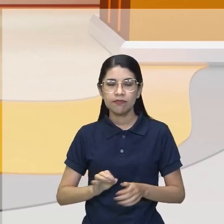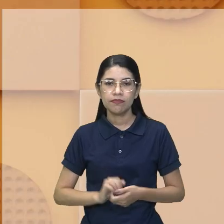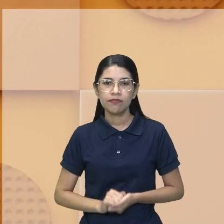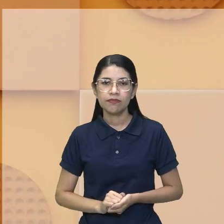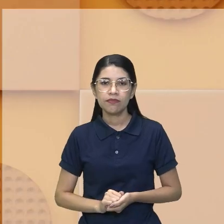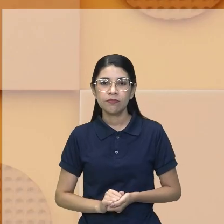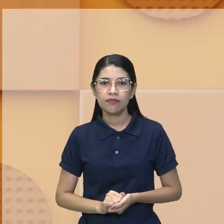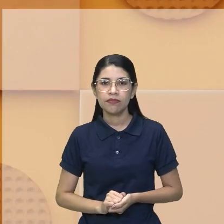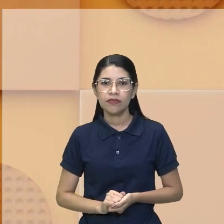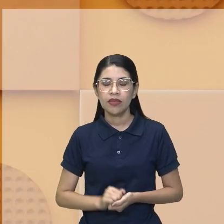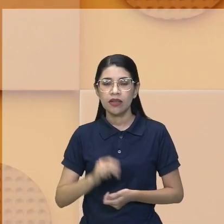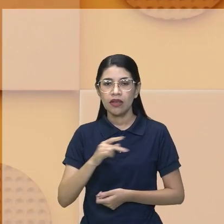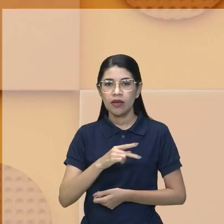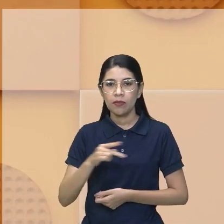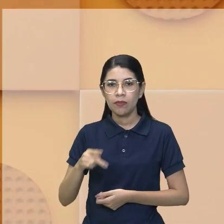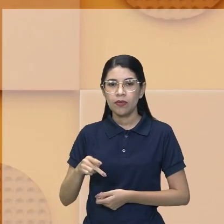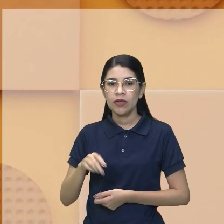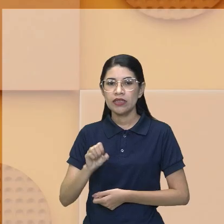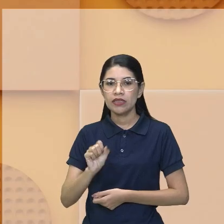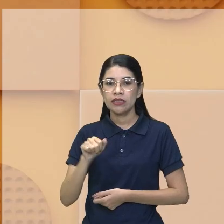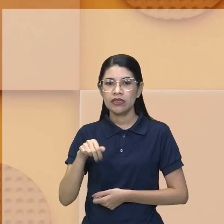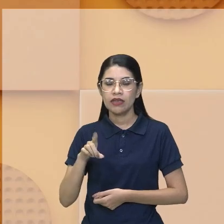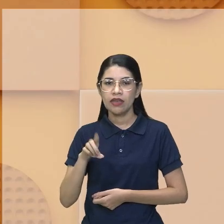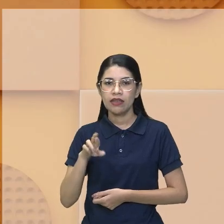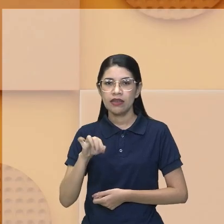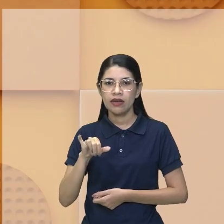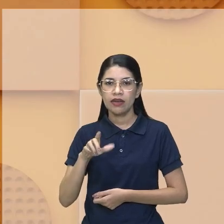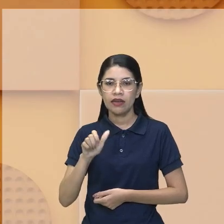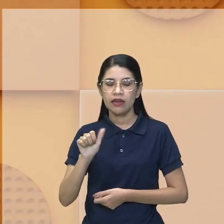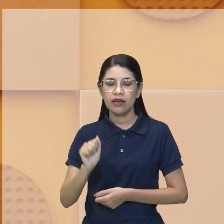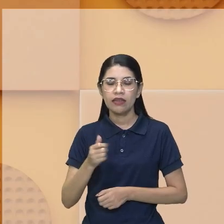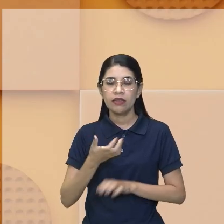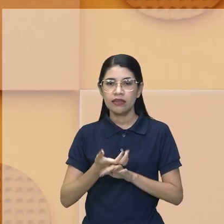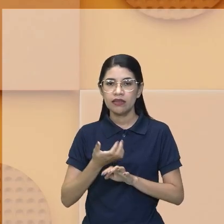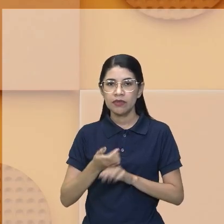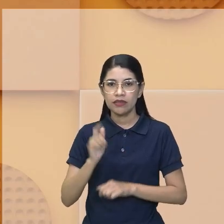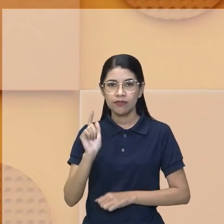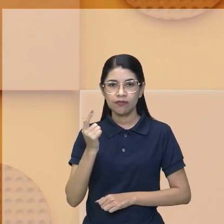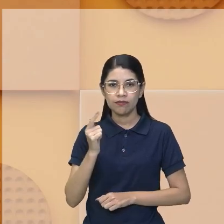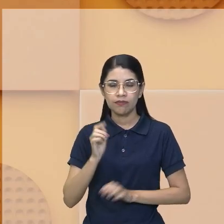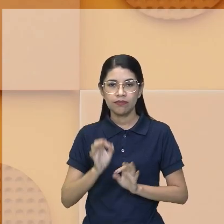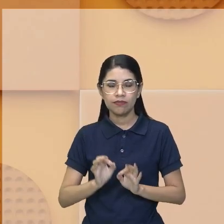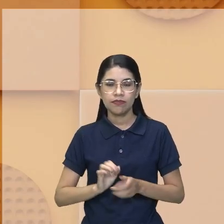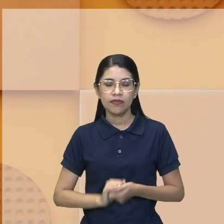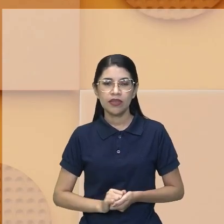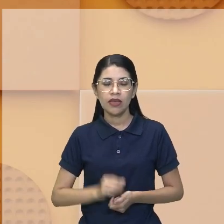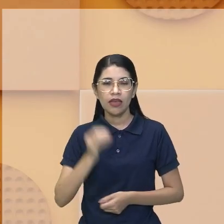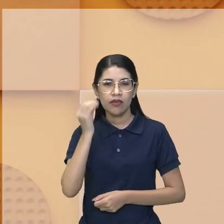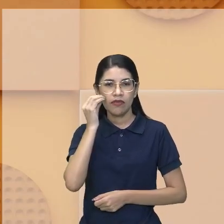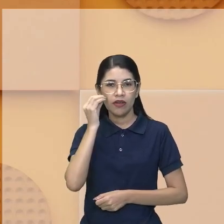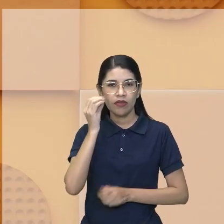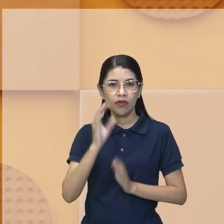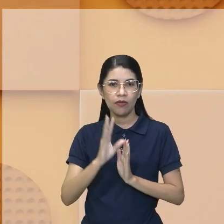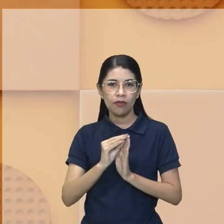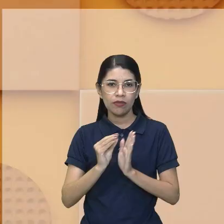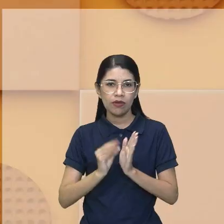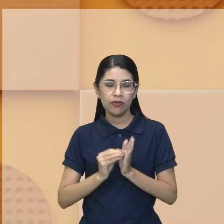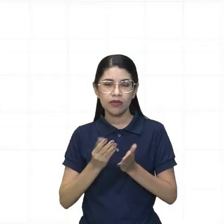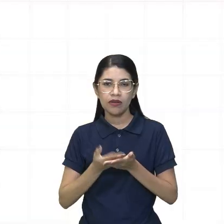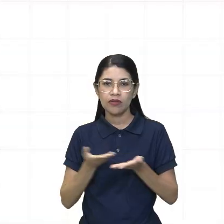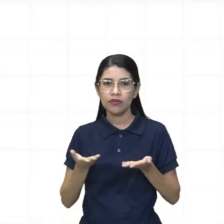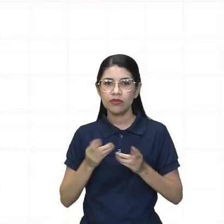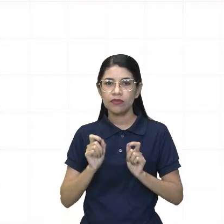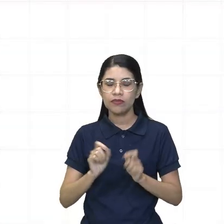Amazonas. Eu sou a professora Sandréia Cascais, professora desse componente. Vamos verificar qual é esta